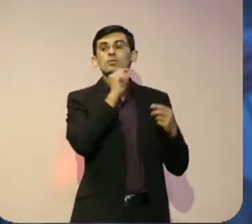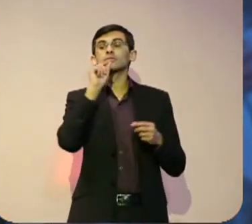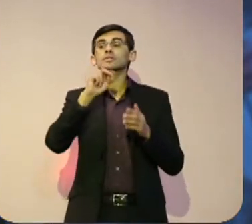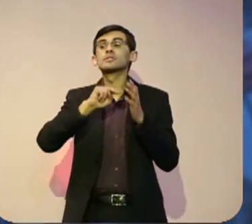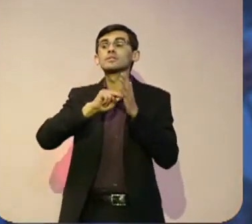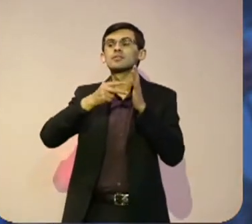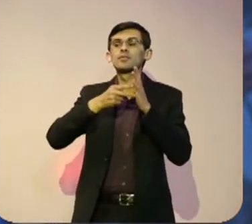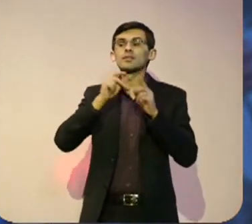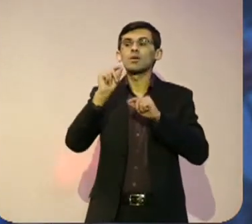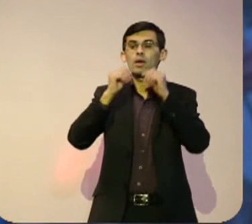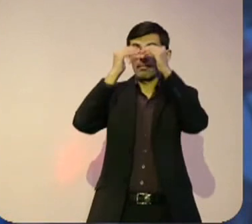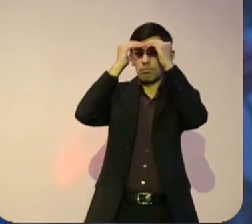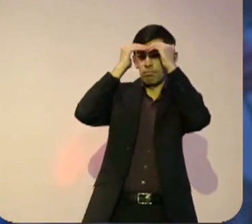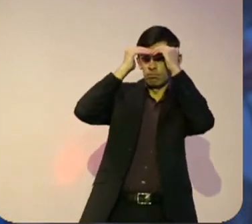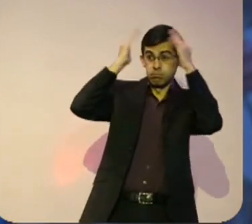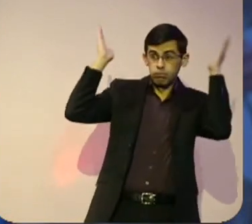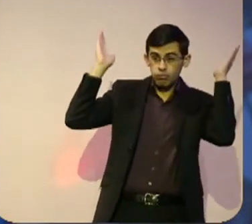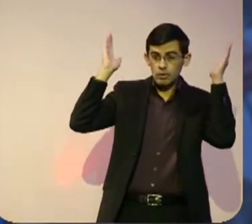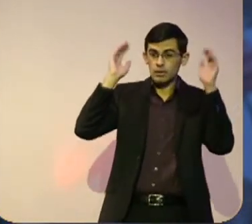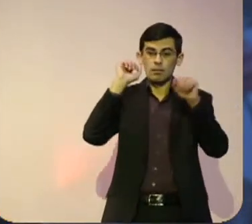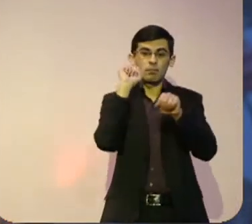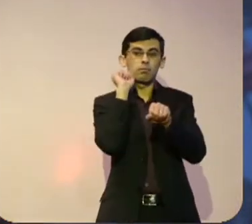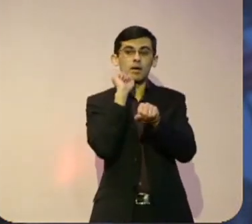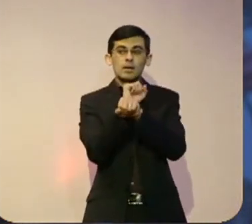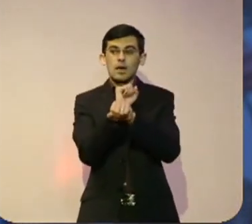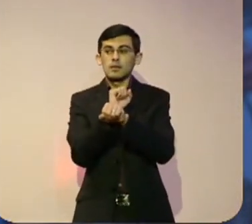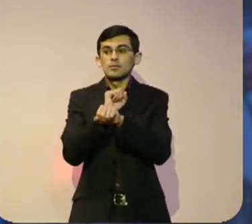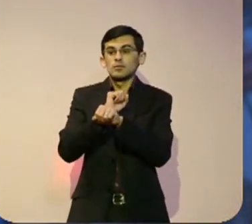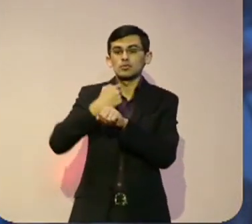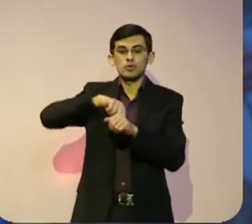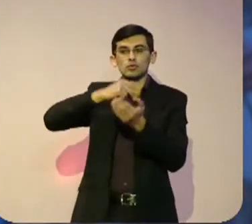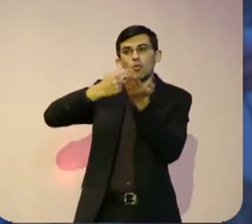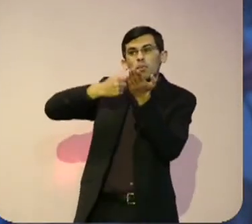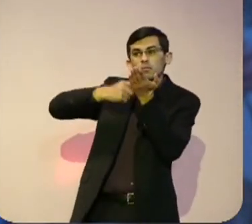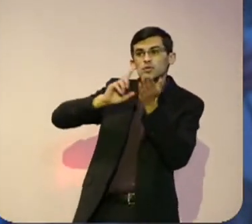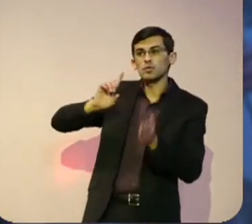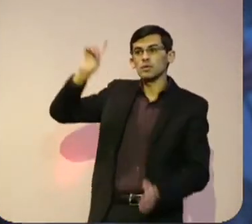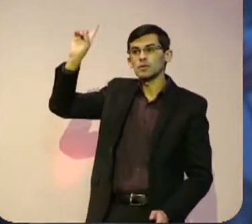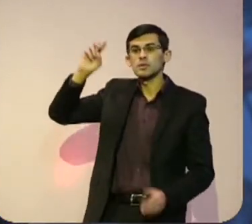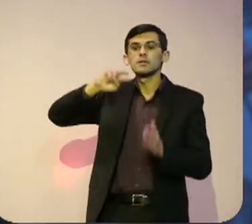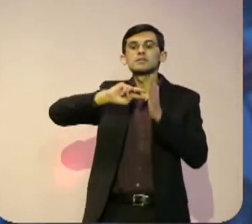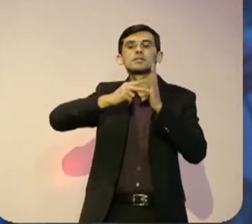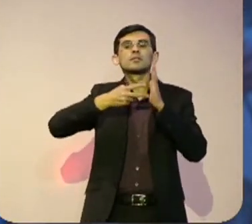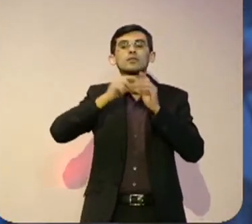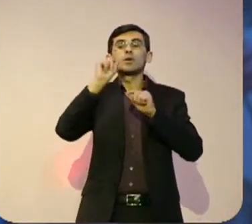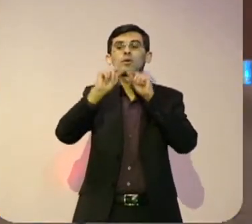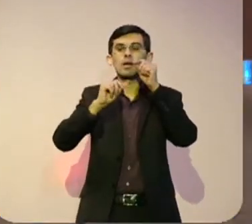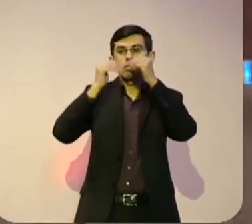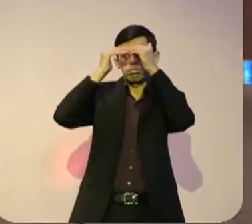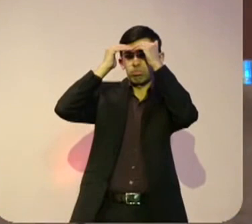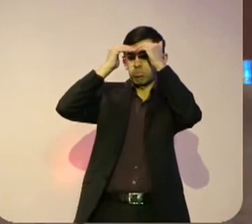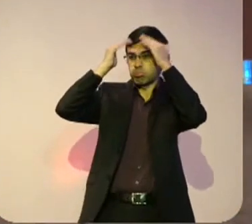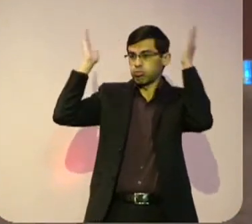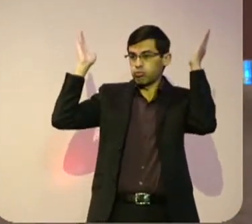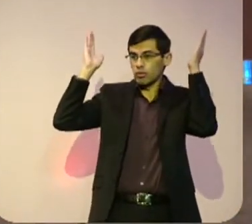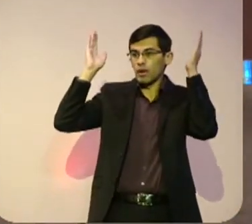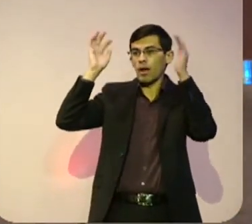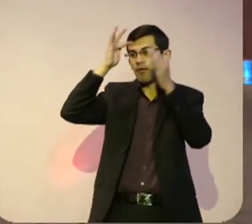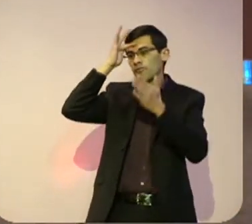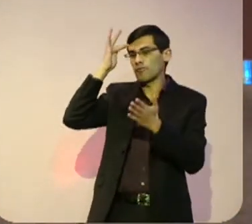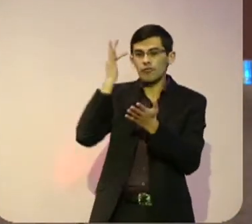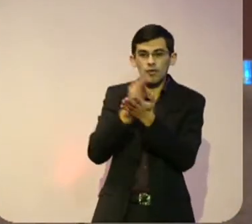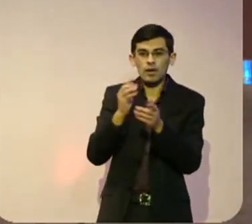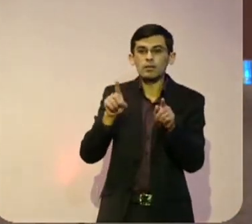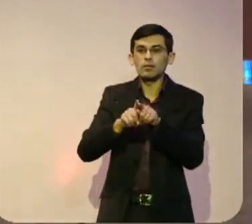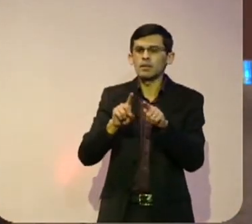Significa desistir, significa parar nos nossos compromissos com Deus, significa abandonar a nossa fé.